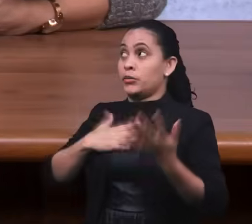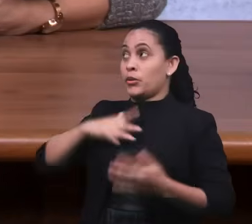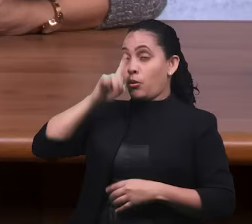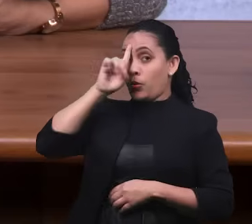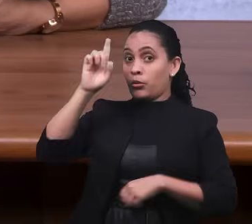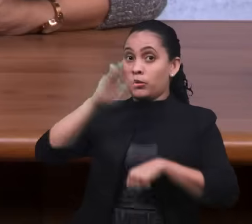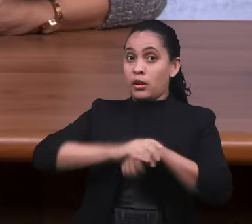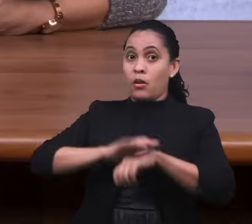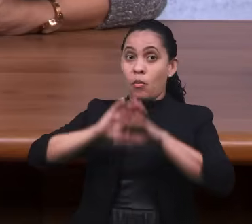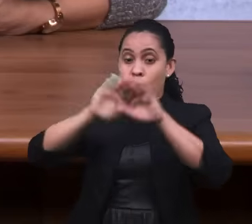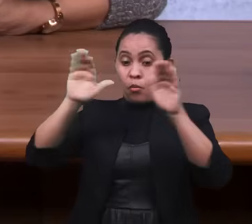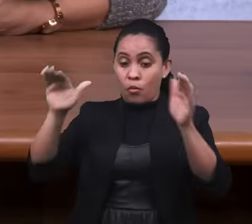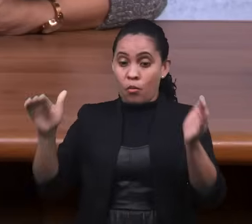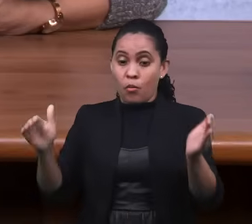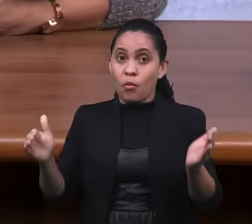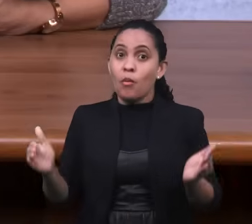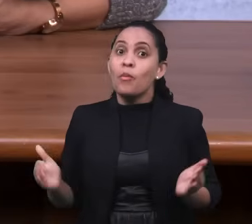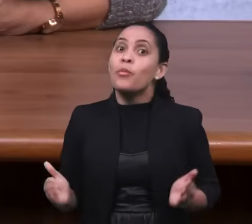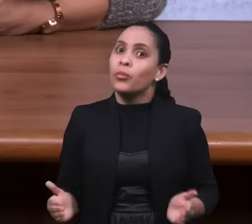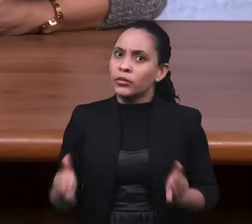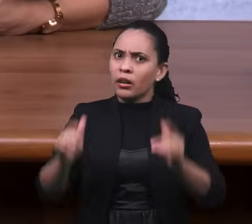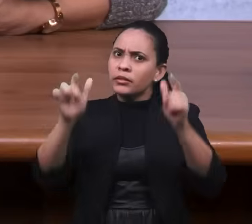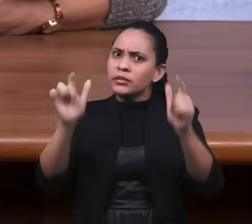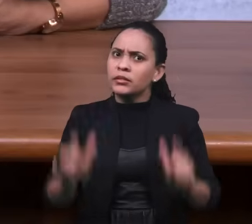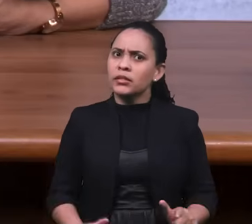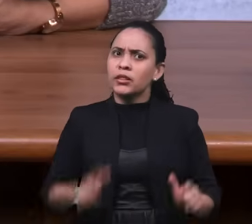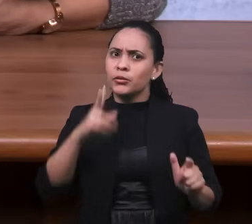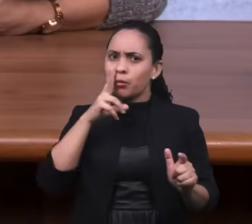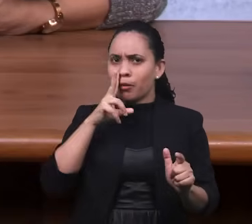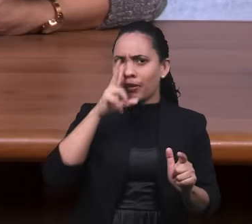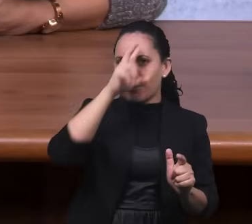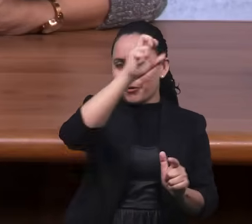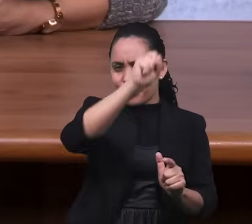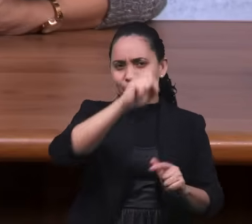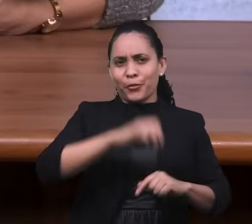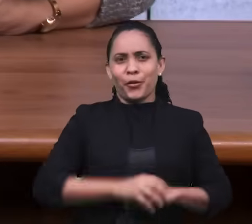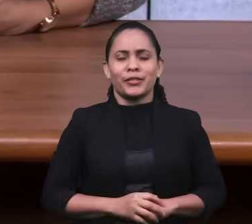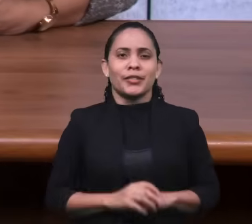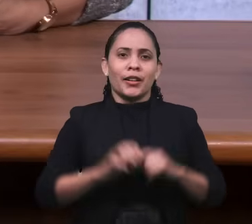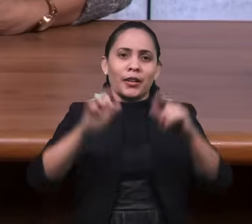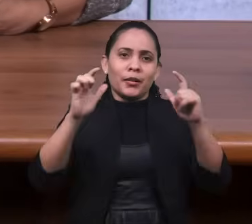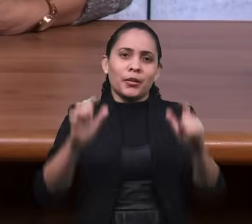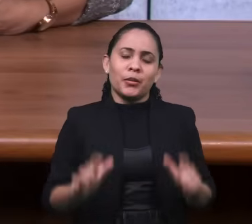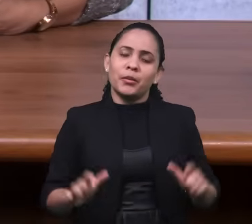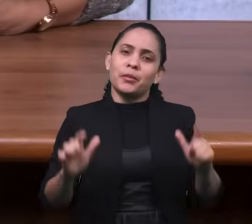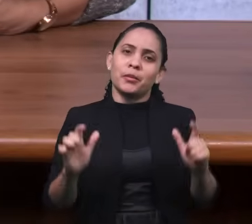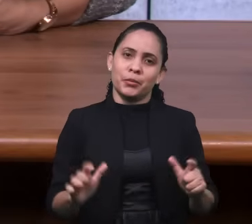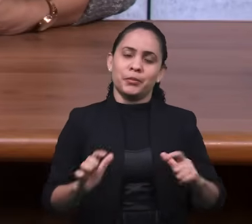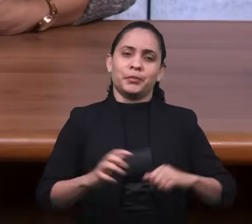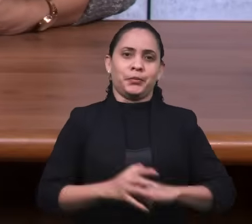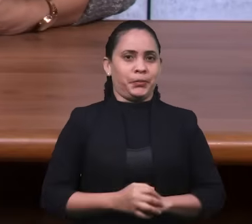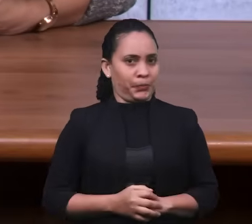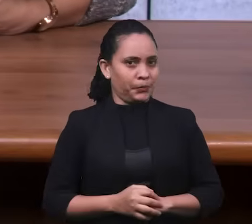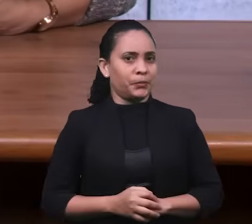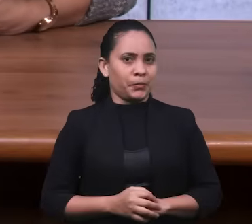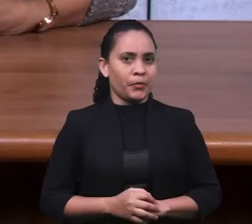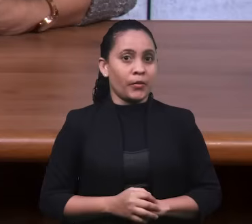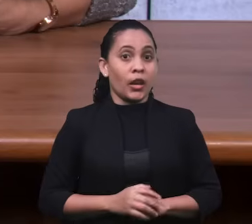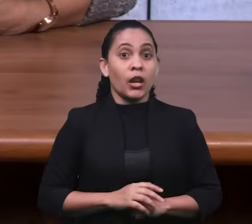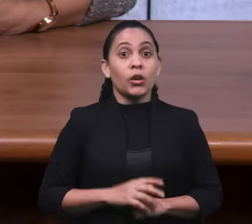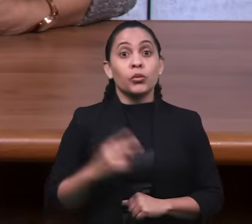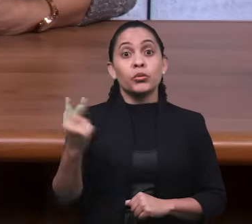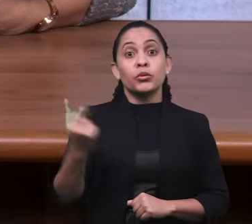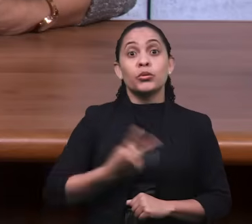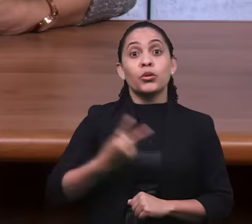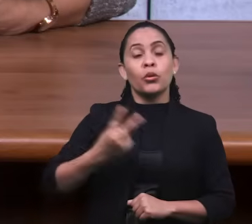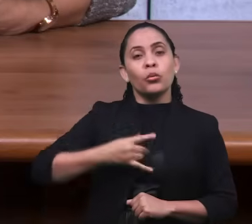um altar no cume deste lugar forte, num lugar conveniente. E toma o segundo